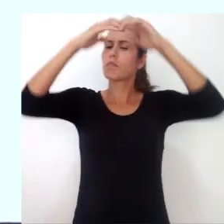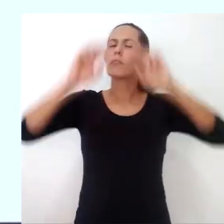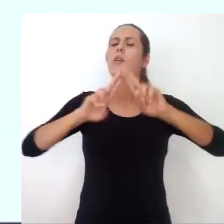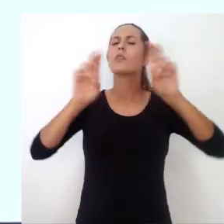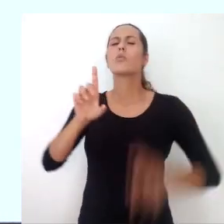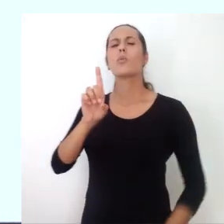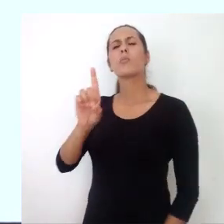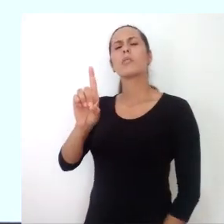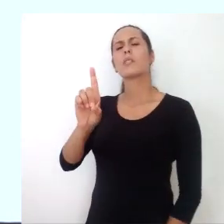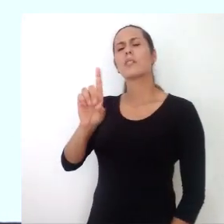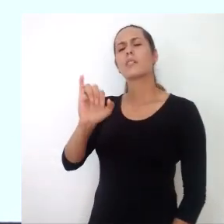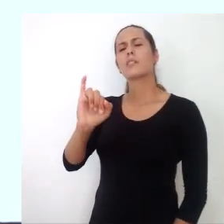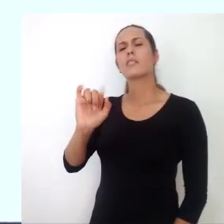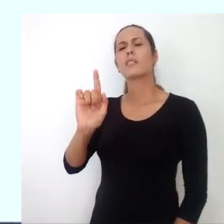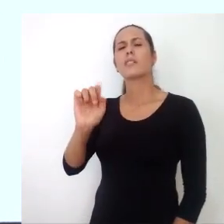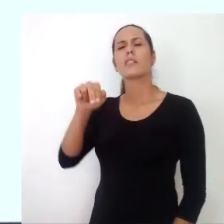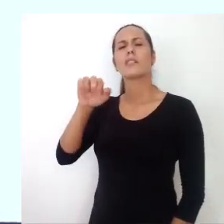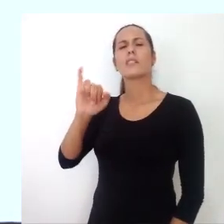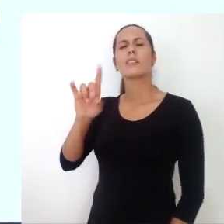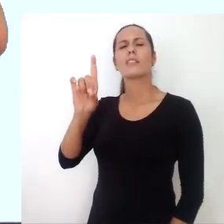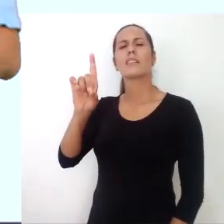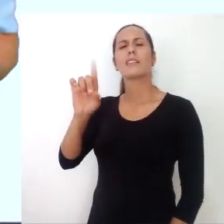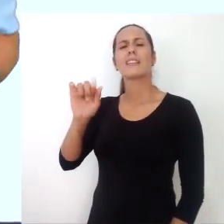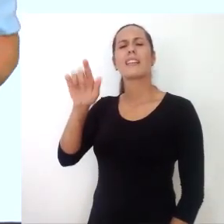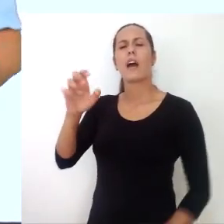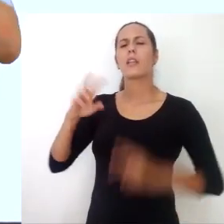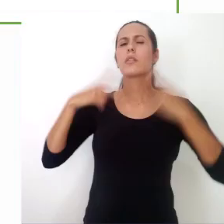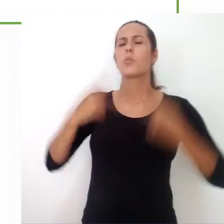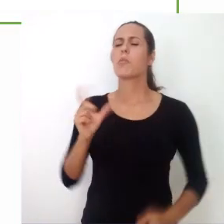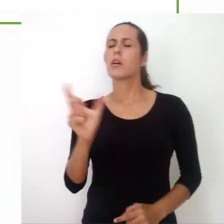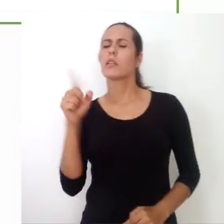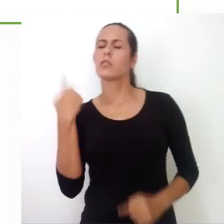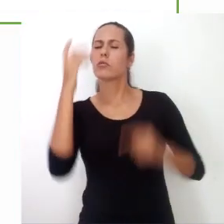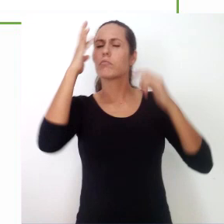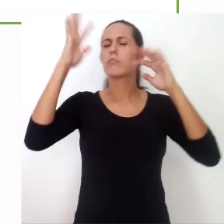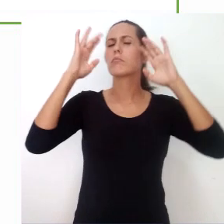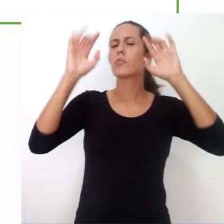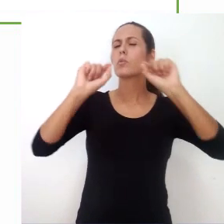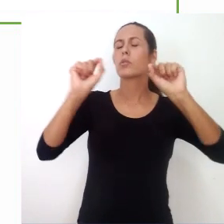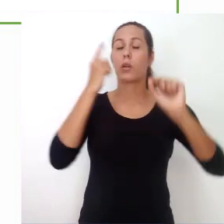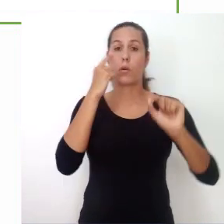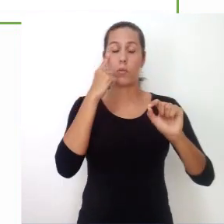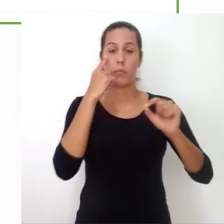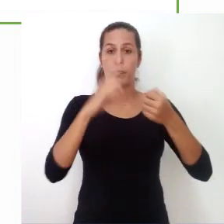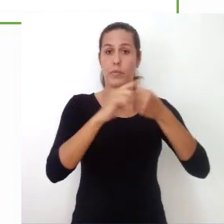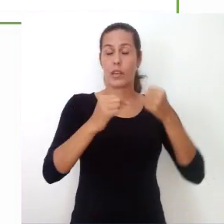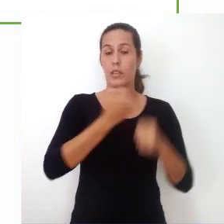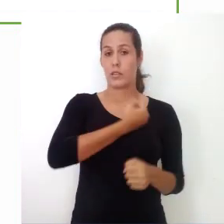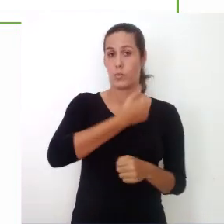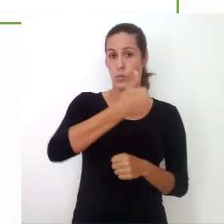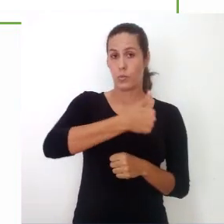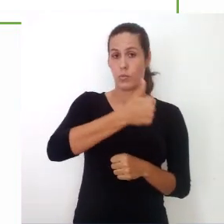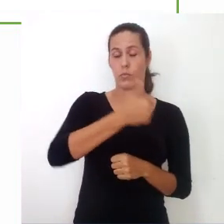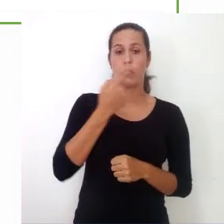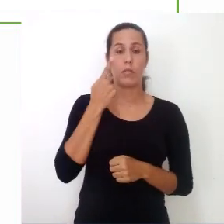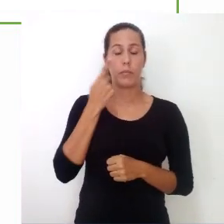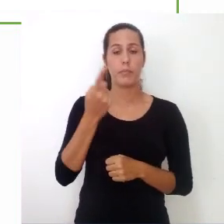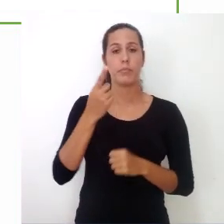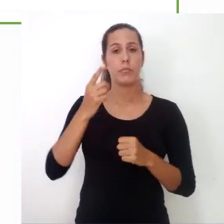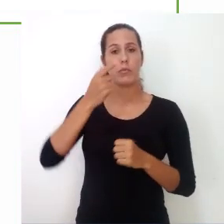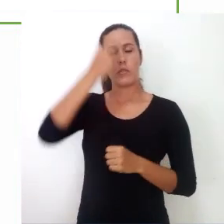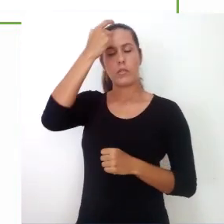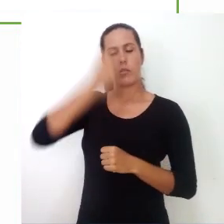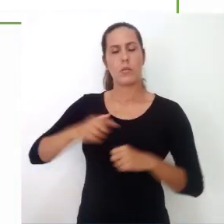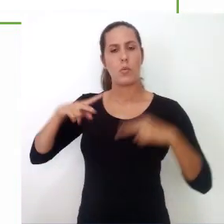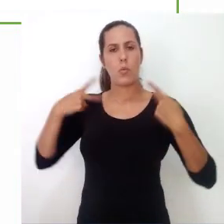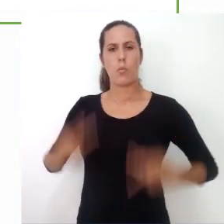essa questão da dignidade humana. Vejam só, artigo 1. O primeiro artigo, ele diz: todos os seres